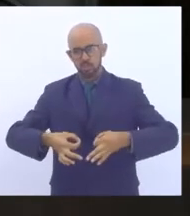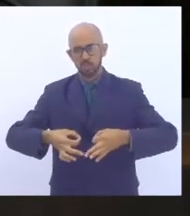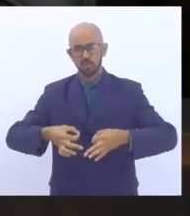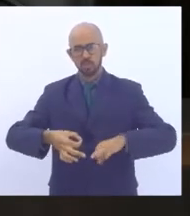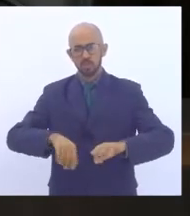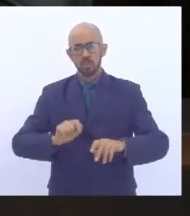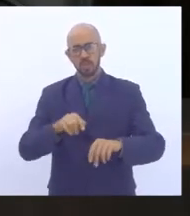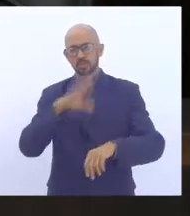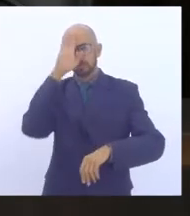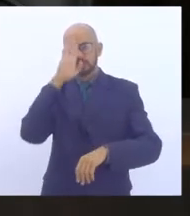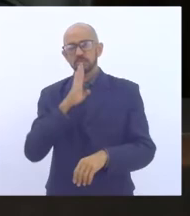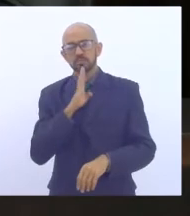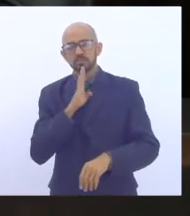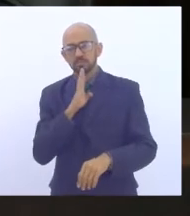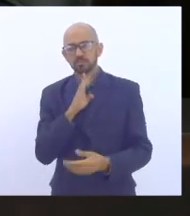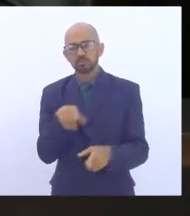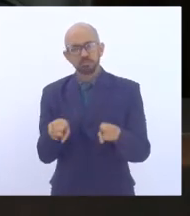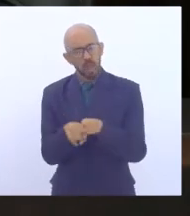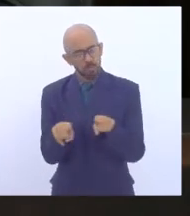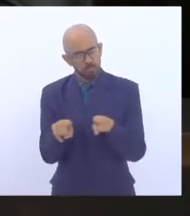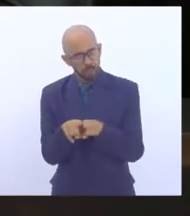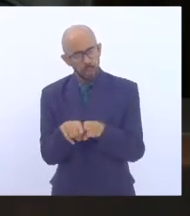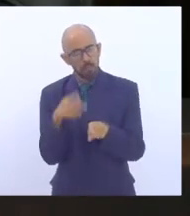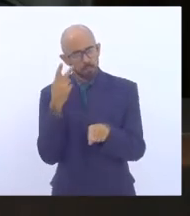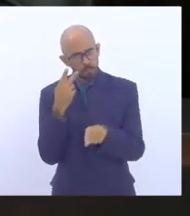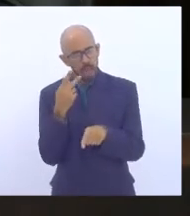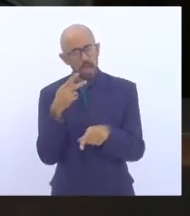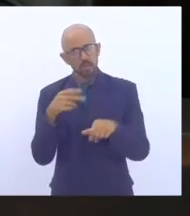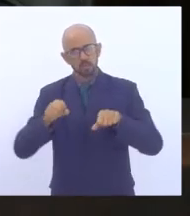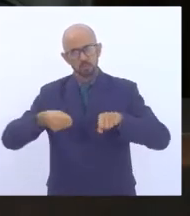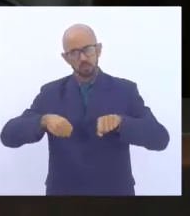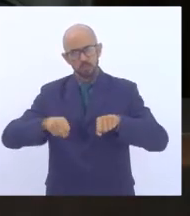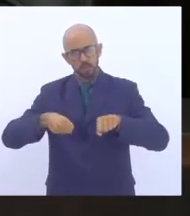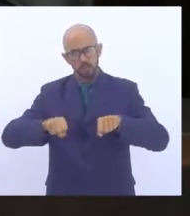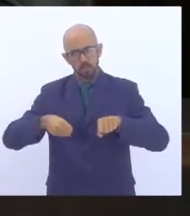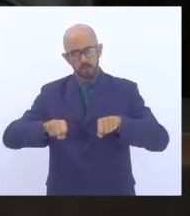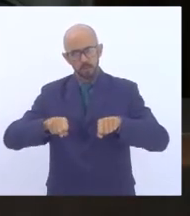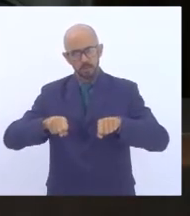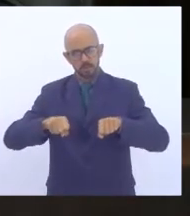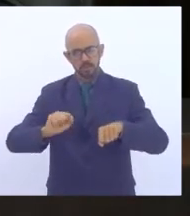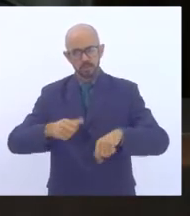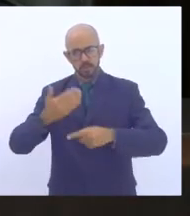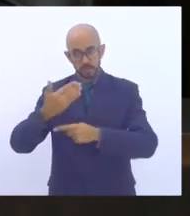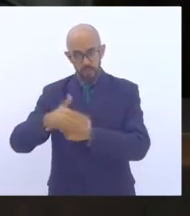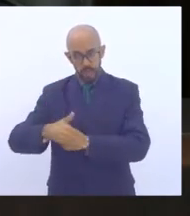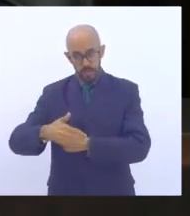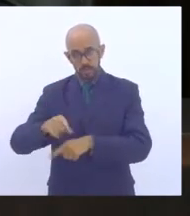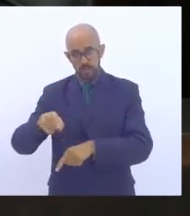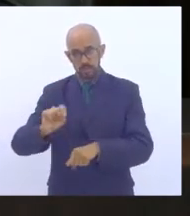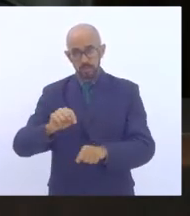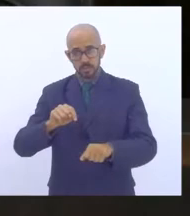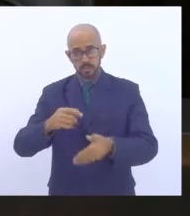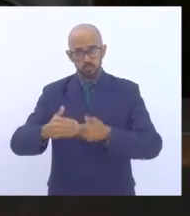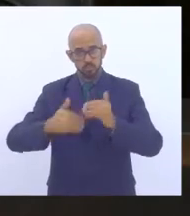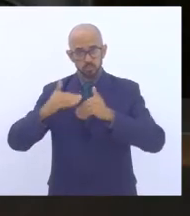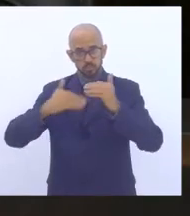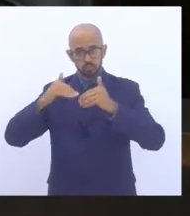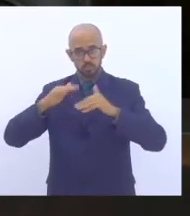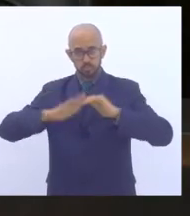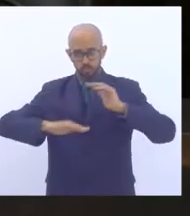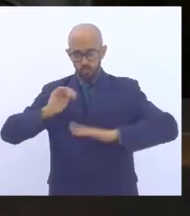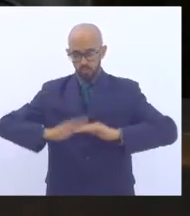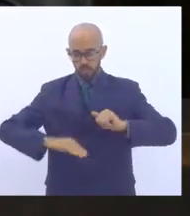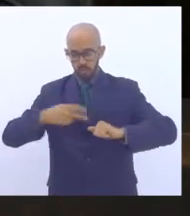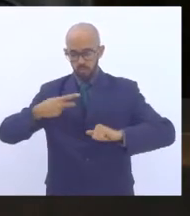essa isenção também para os motoboys e mototaxistas que estão desenvolvendo seu